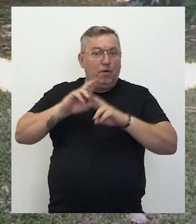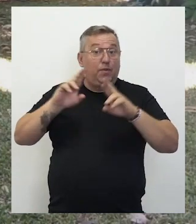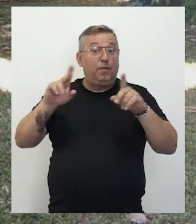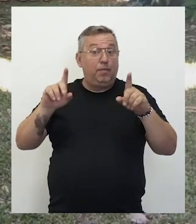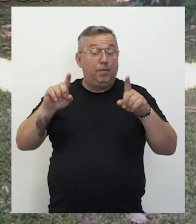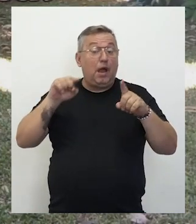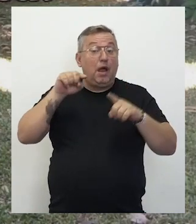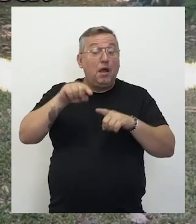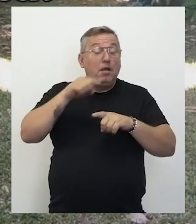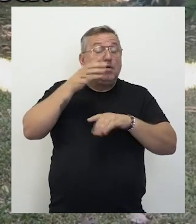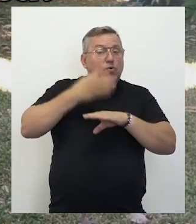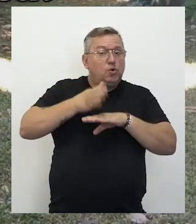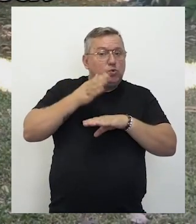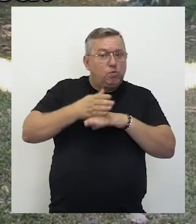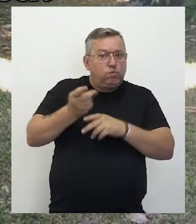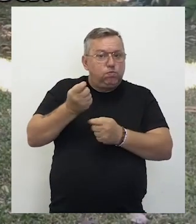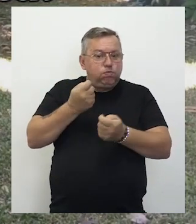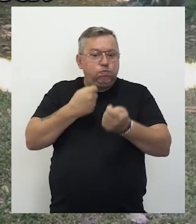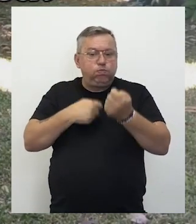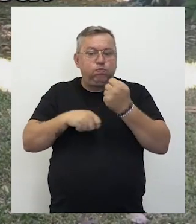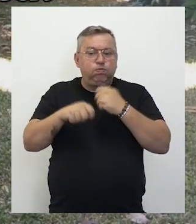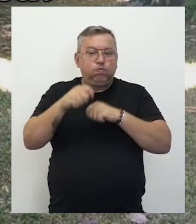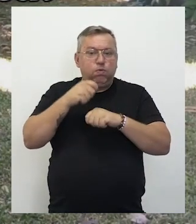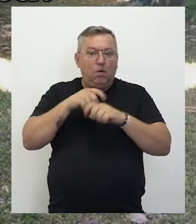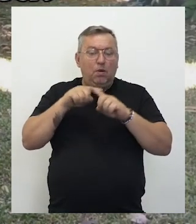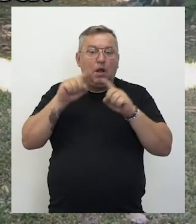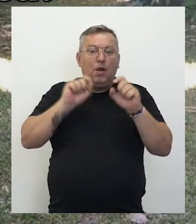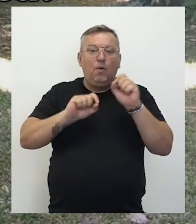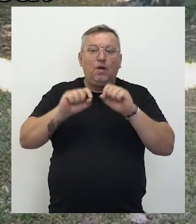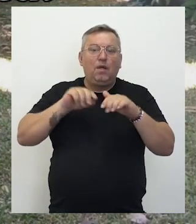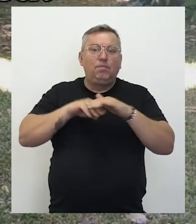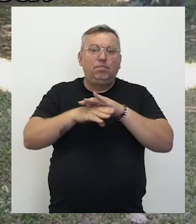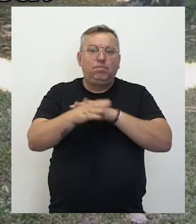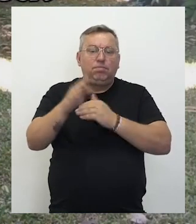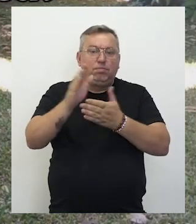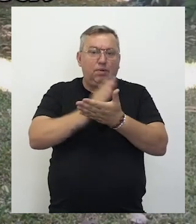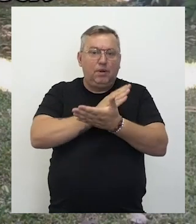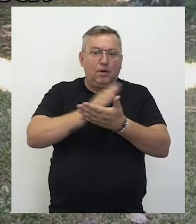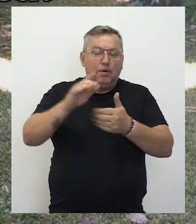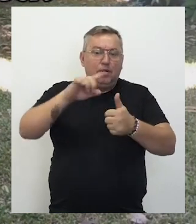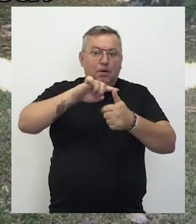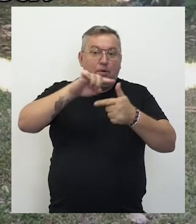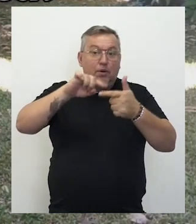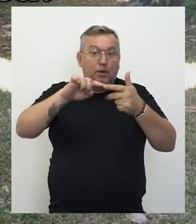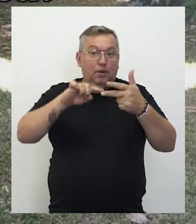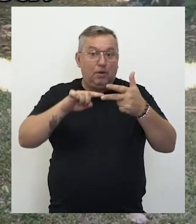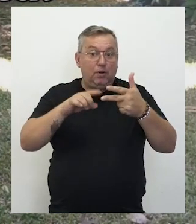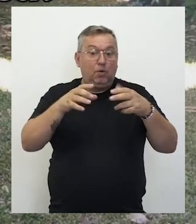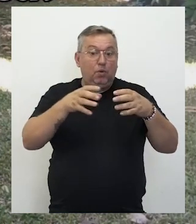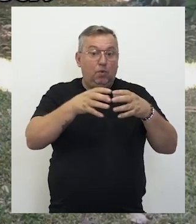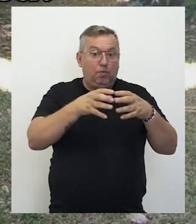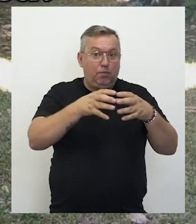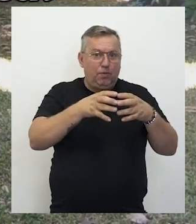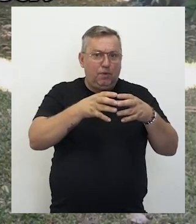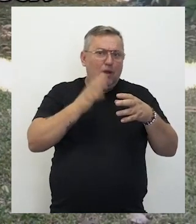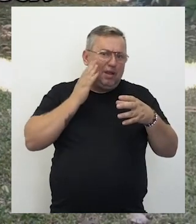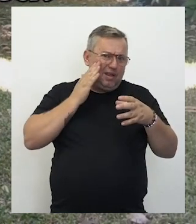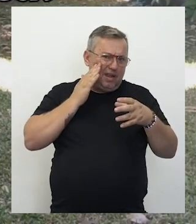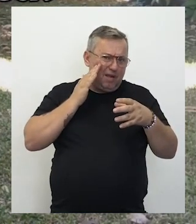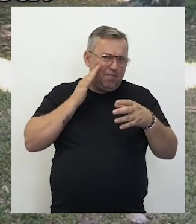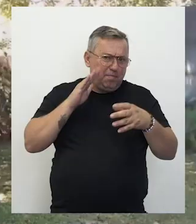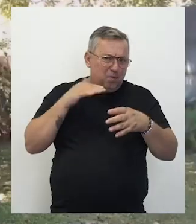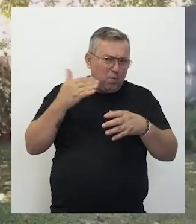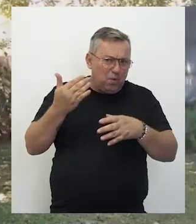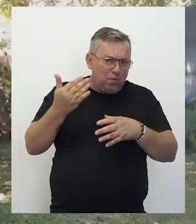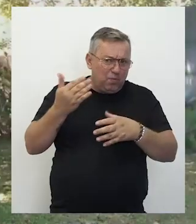Essas atividades econômicas são tradicionalmente divididas em 3 grandes grupos. Você sabe quais são?